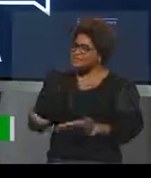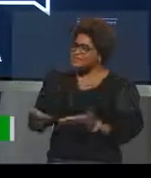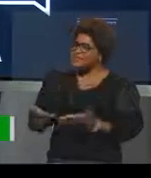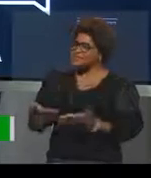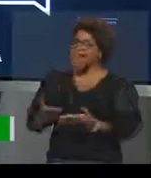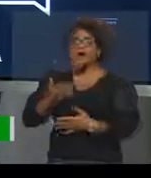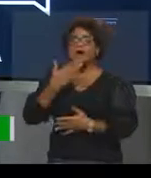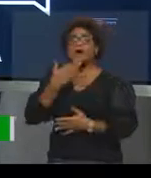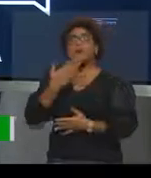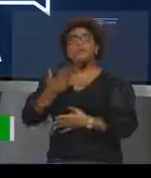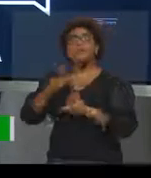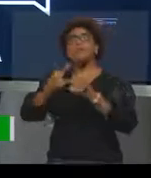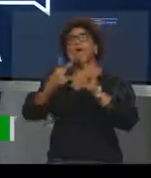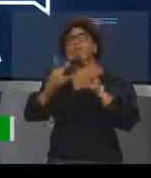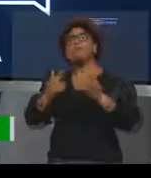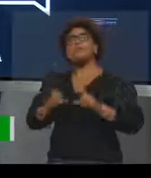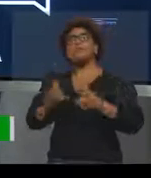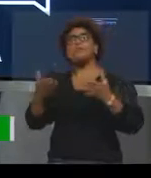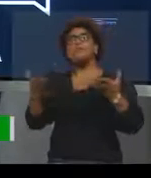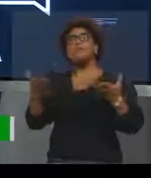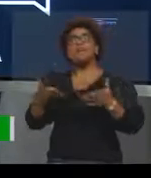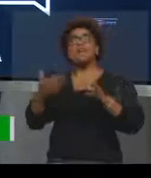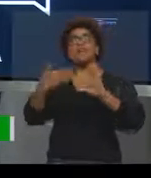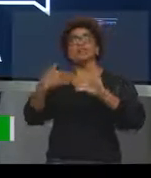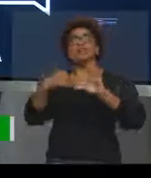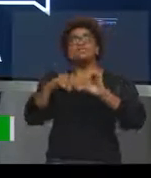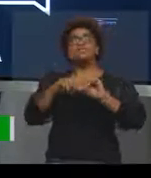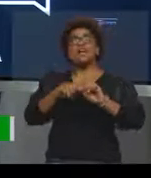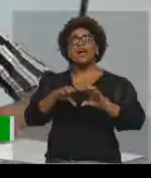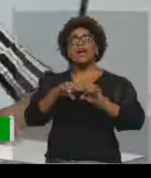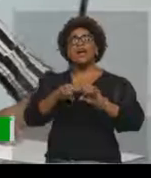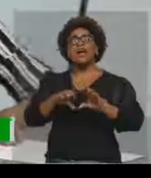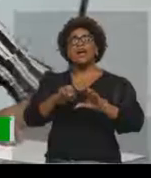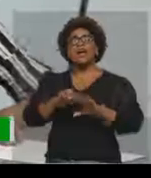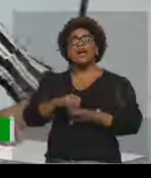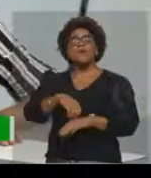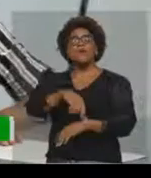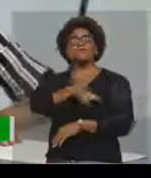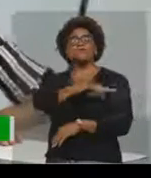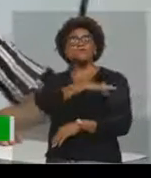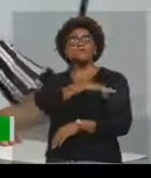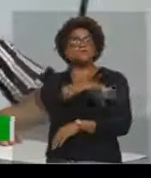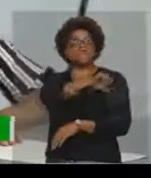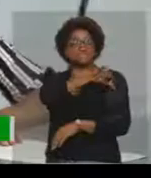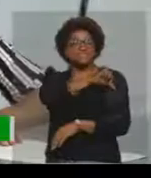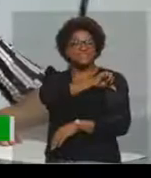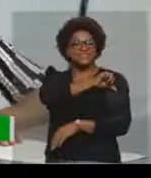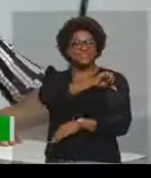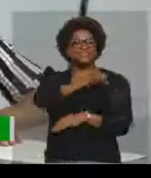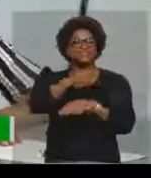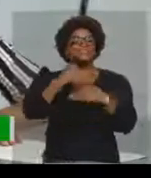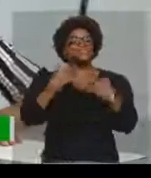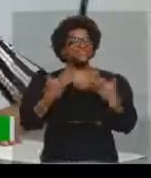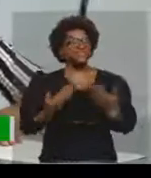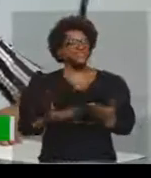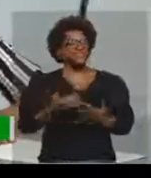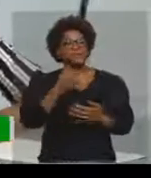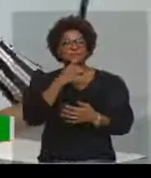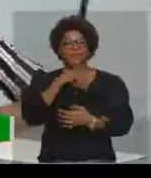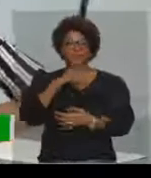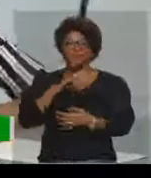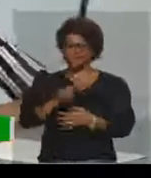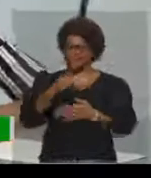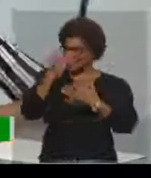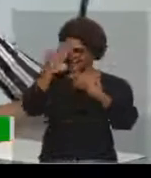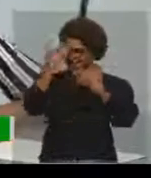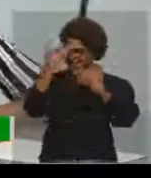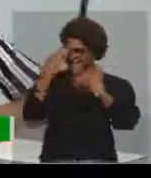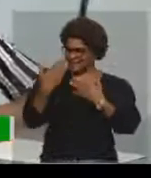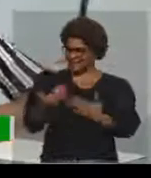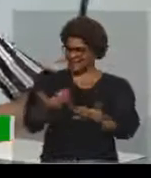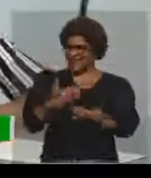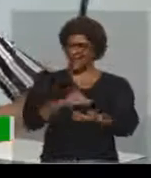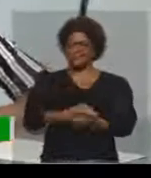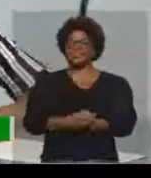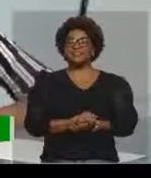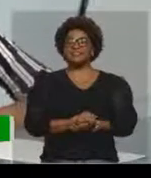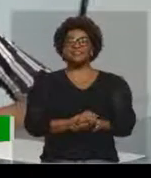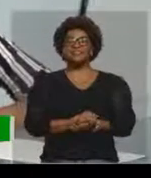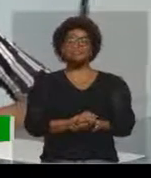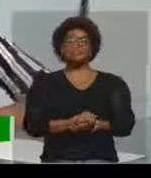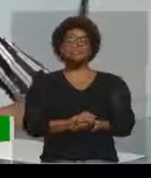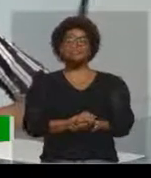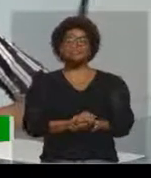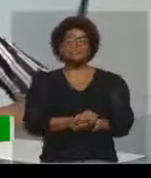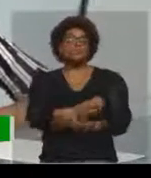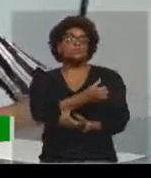foram os temas das suas aulas hoje no ensino fundamental? Bom, primeiramente, bom dia, muito obrigada.